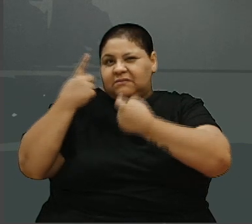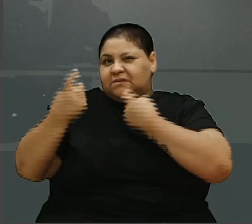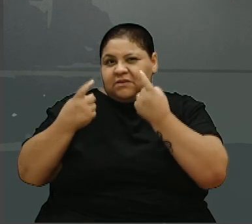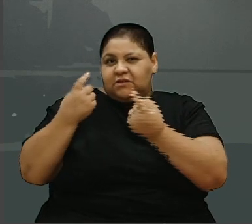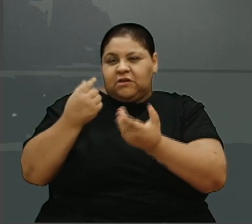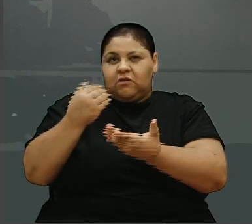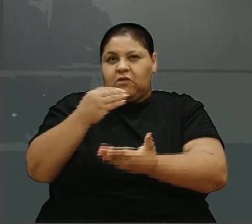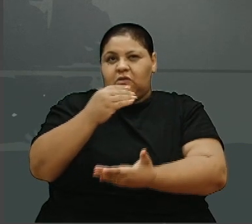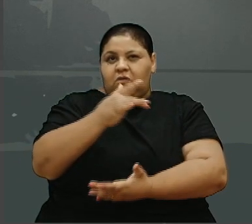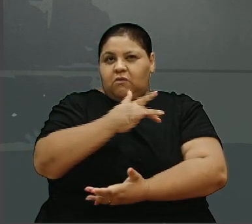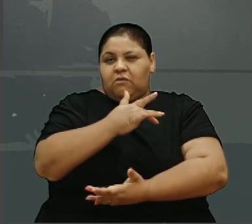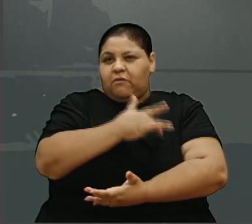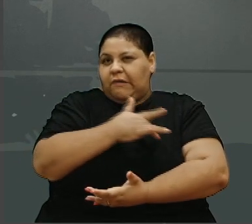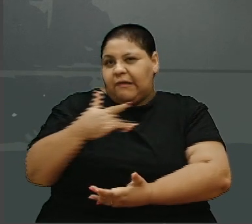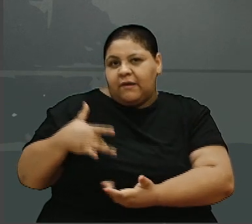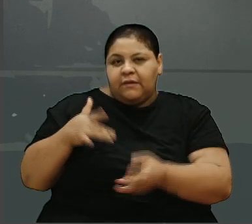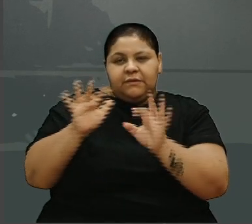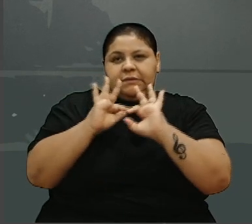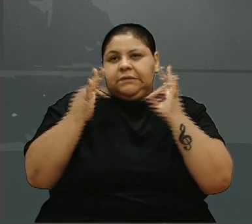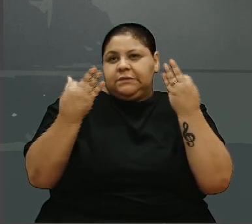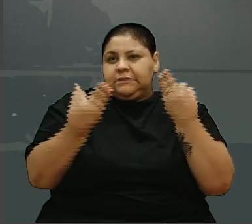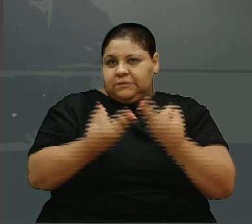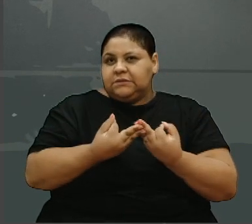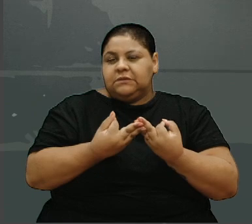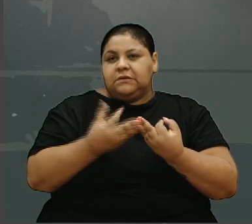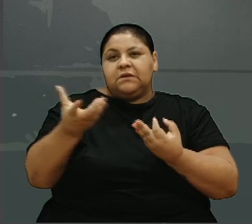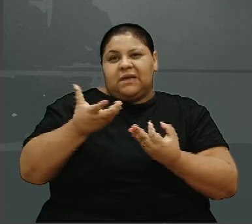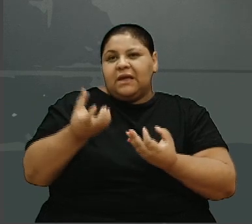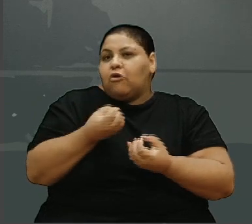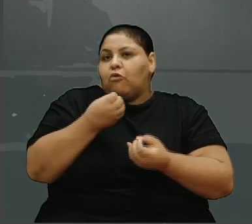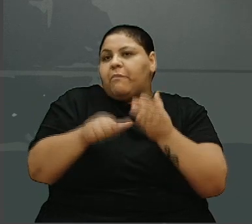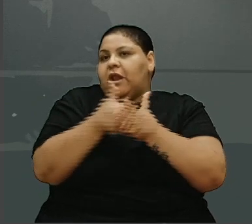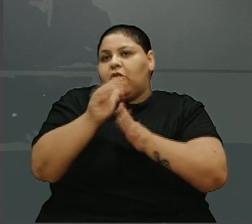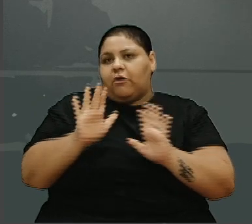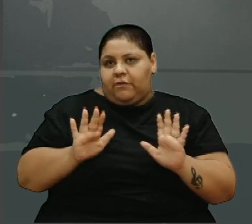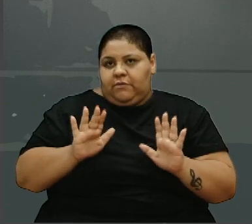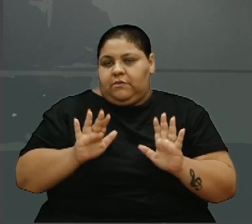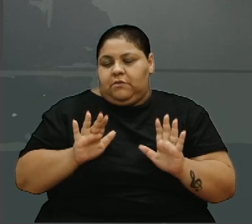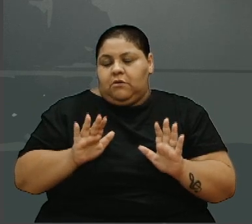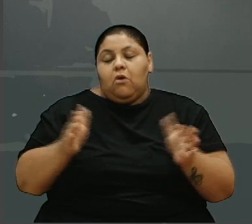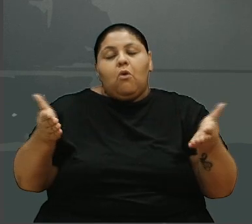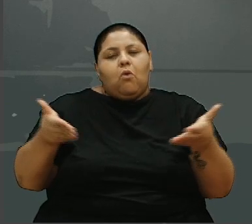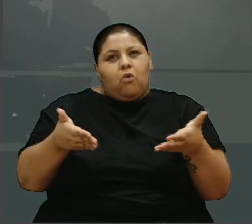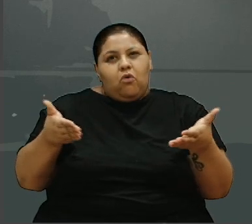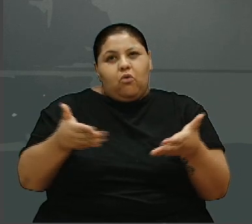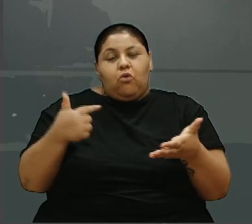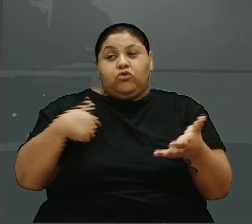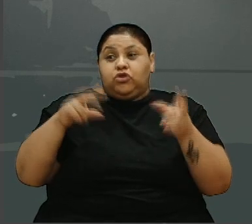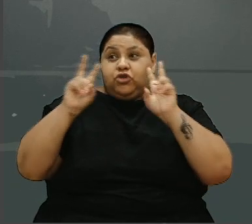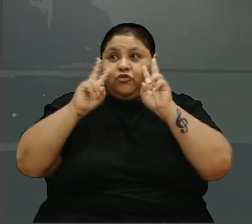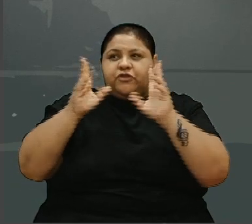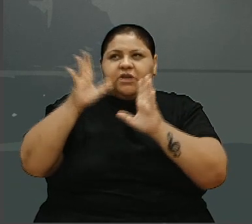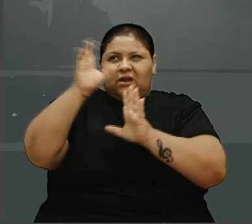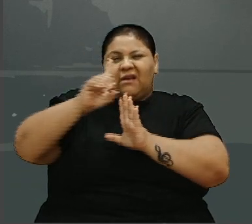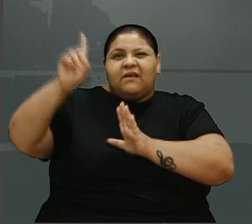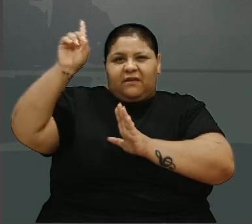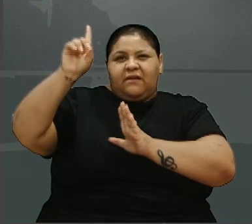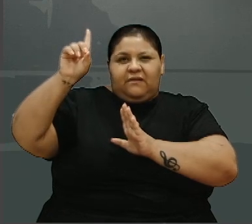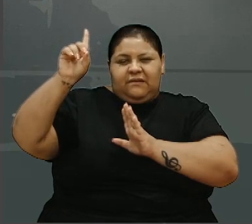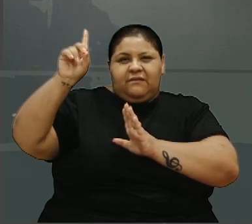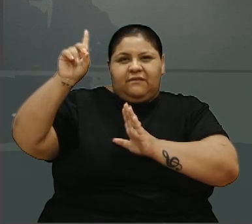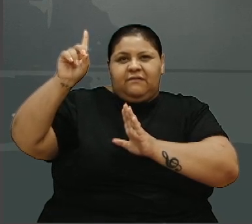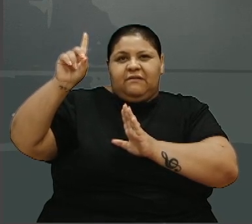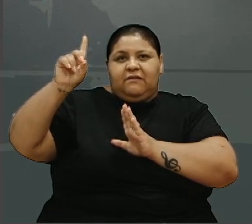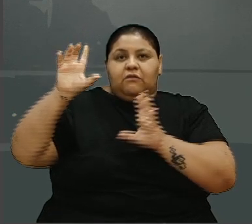saúde dos nossos familiares e vai querer o bem. Se hoje eu vejo, graças a Deus, que se trata